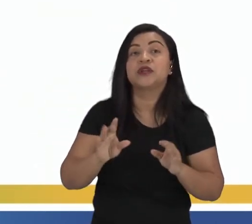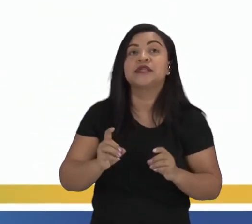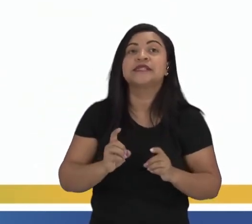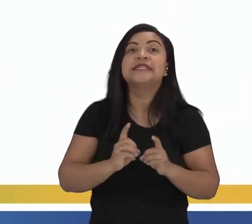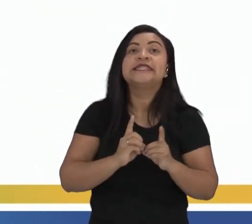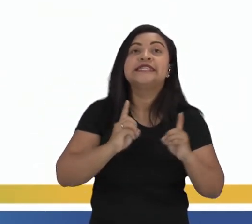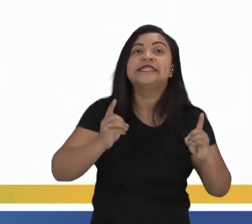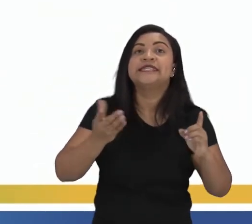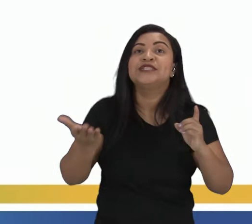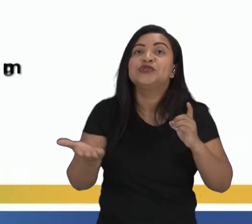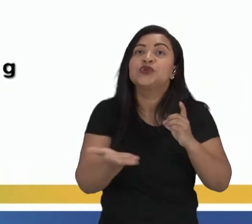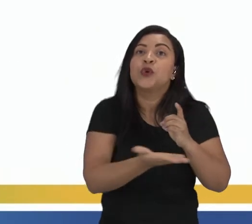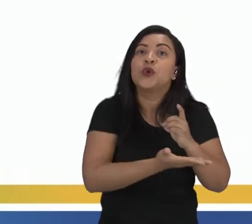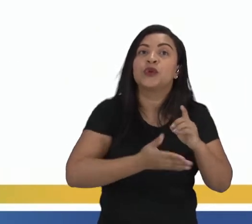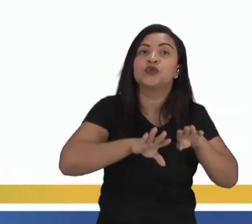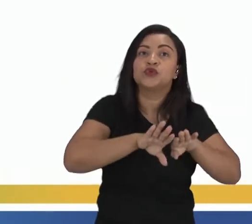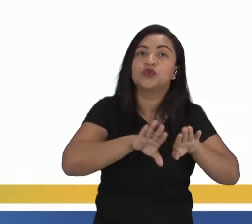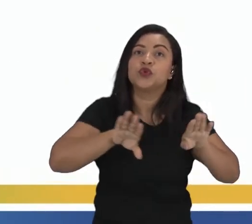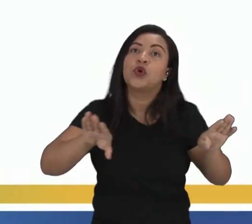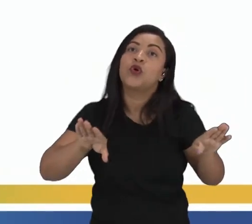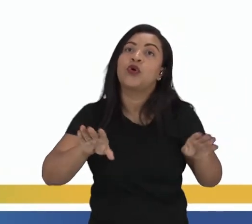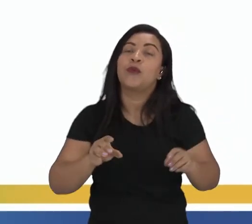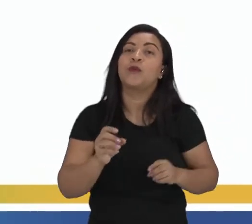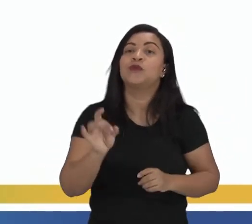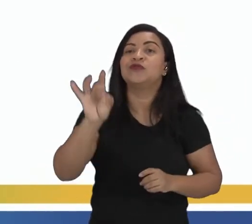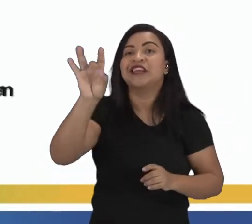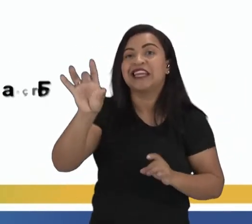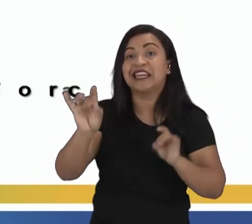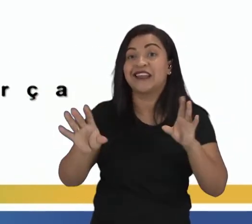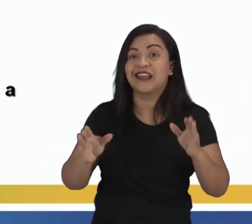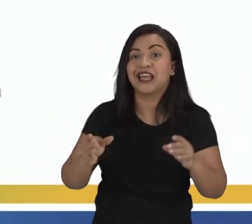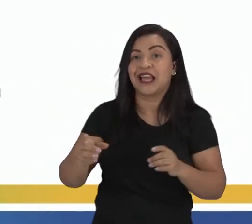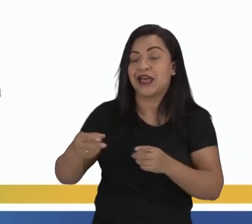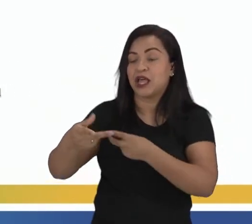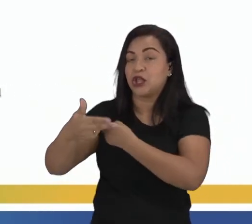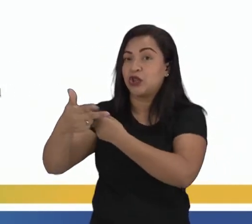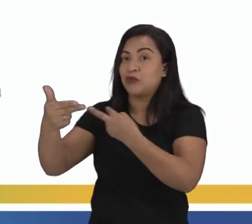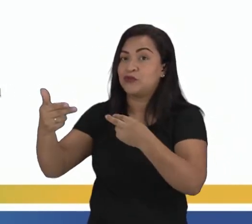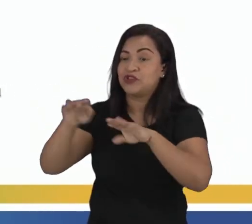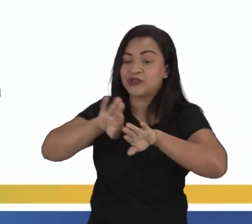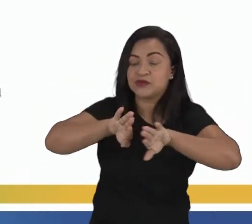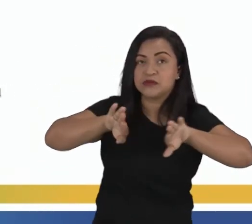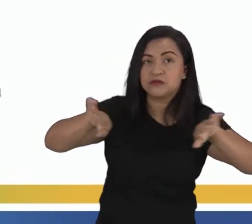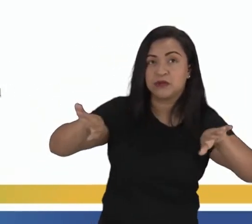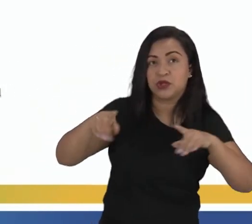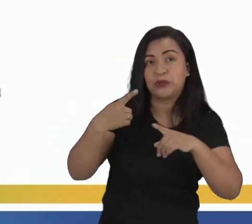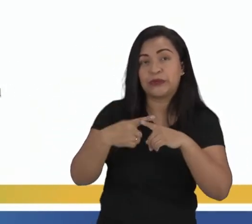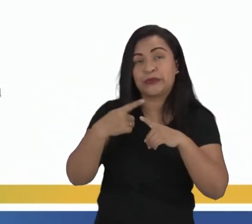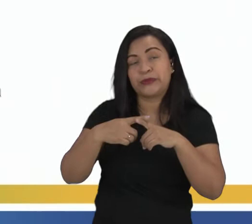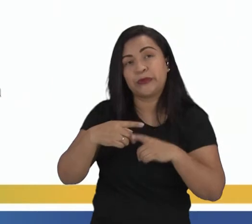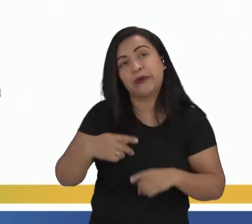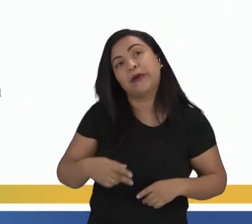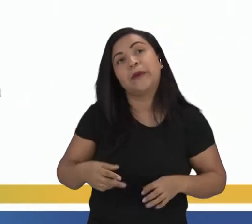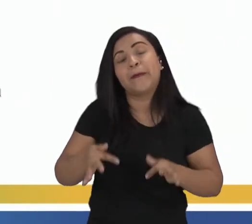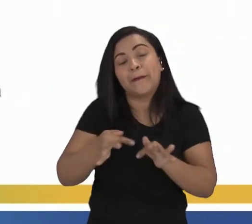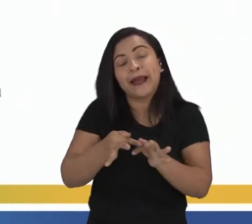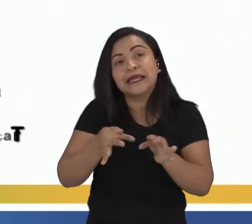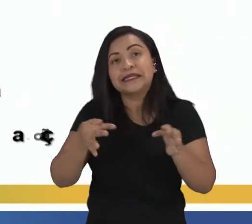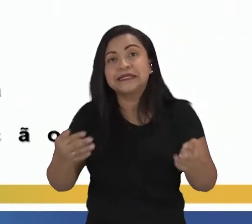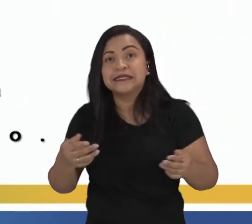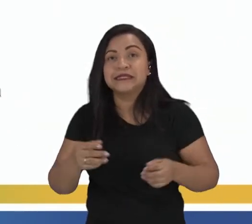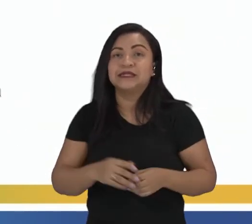um diagrama das forças atuantes em cada corpo separadamente, porque assim fica mais fácil de tirar a